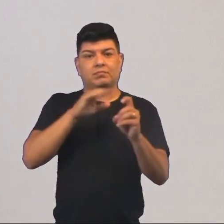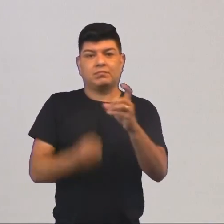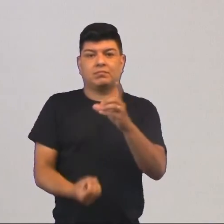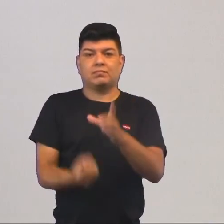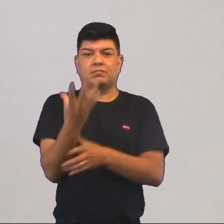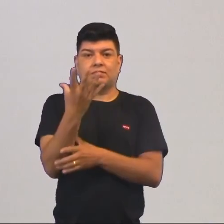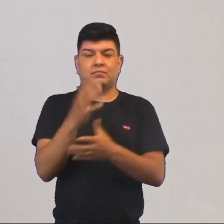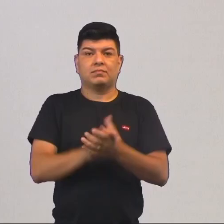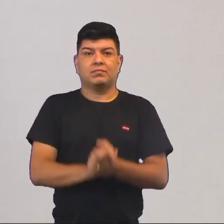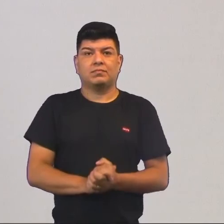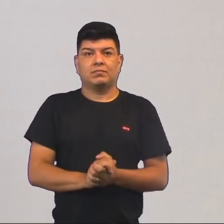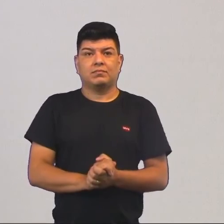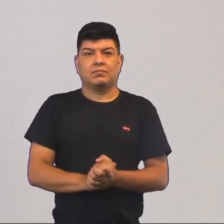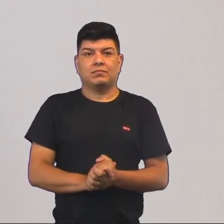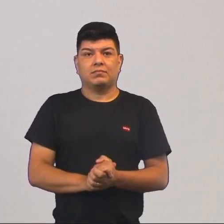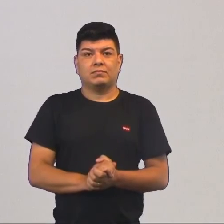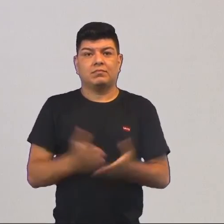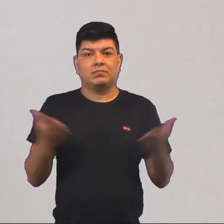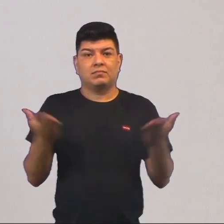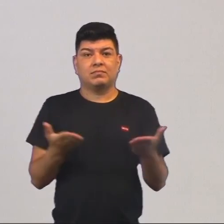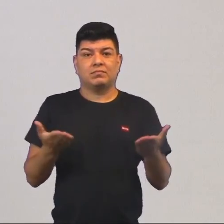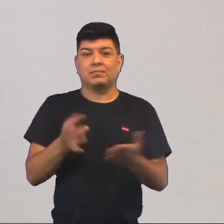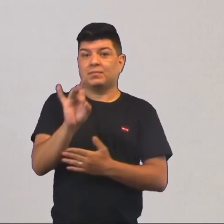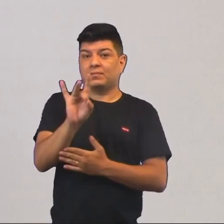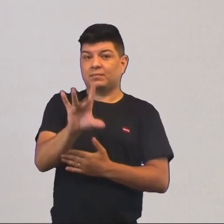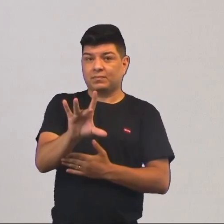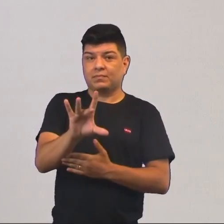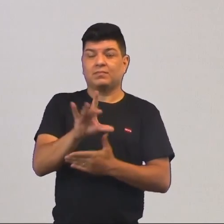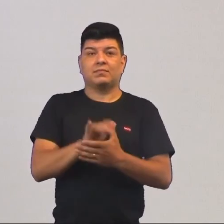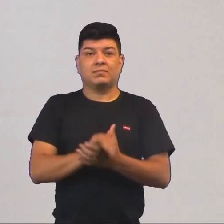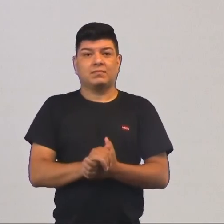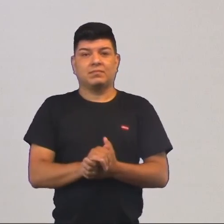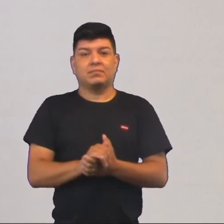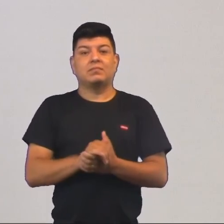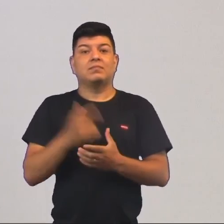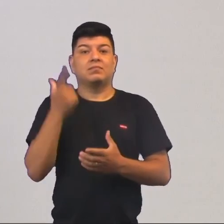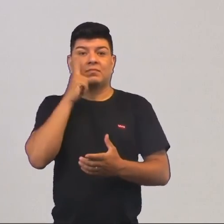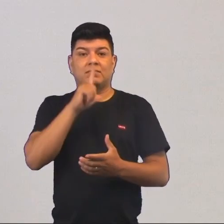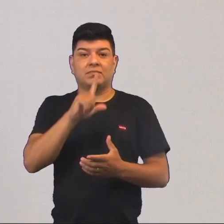fundador. Por hoje é só. Né? Para ter